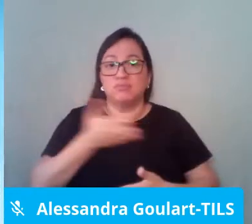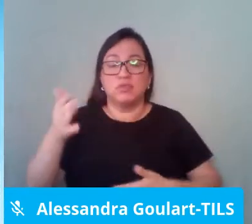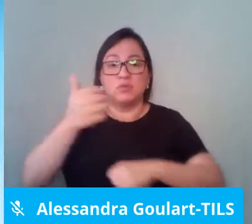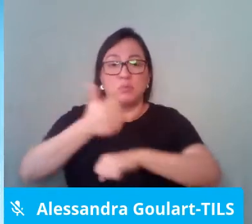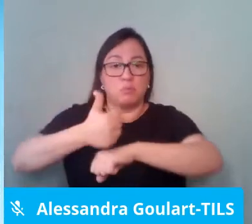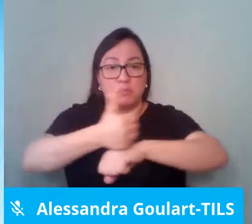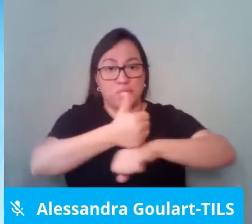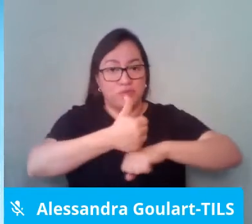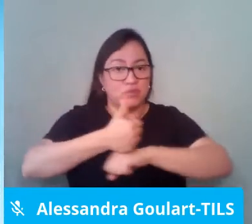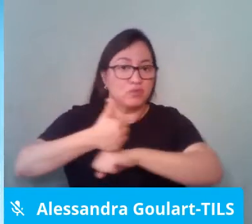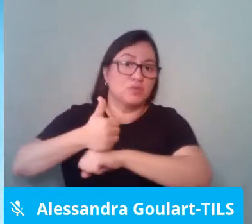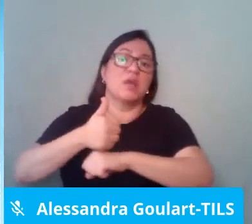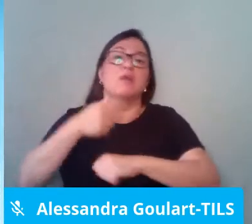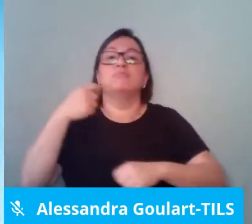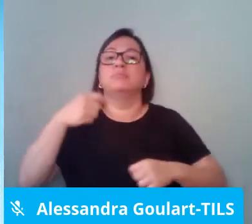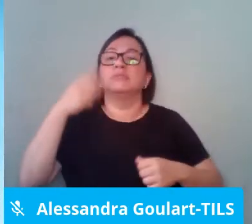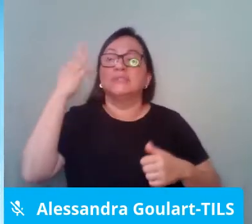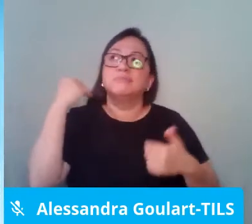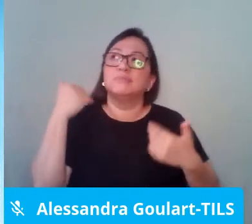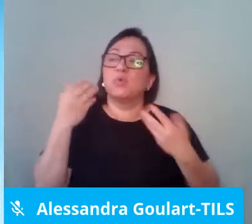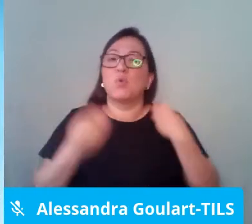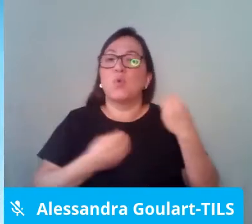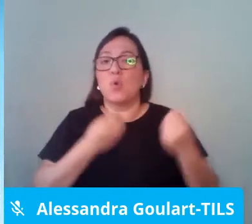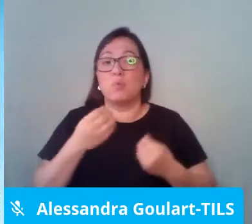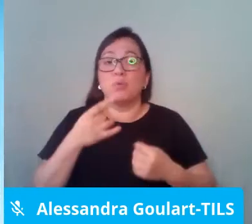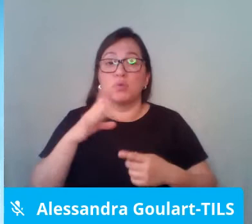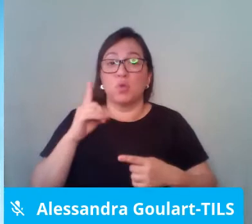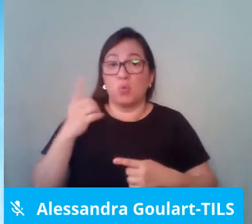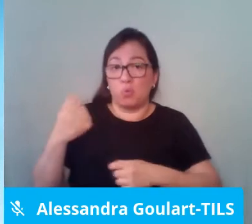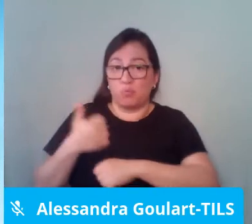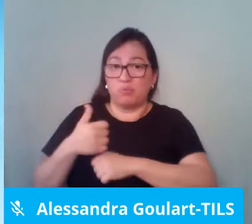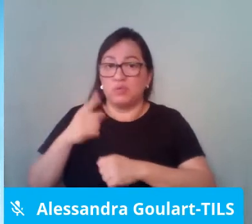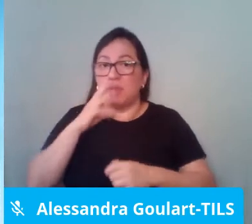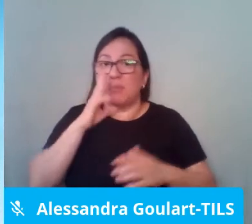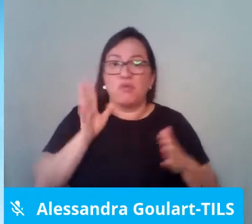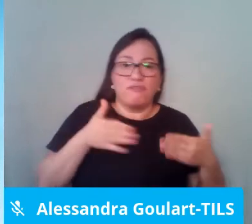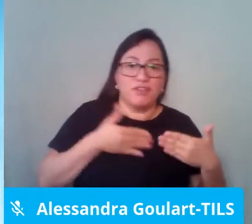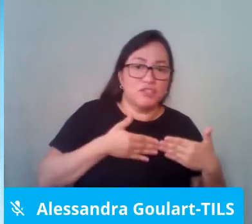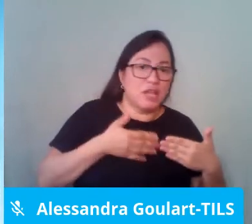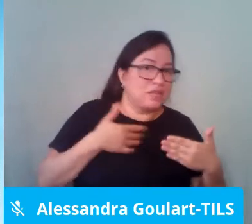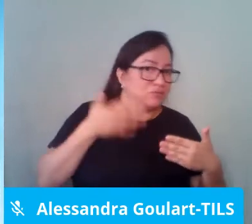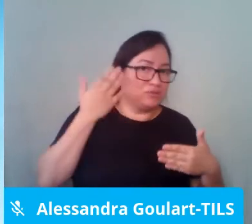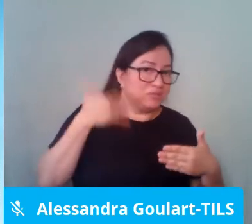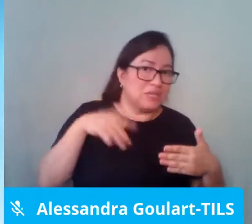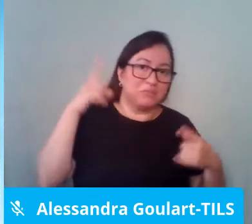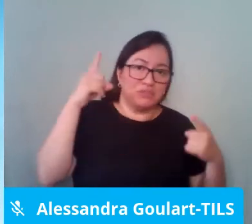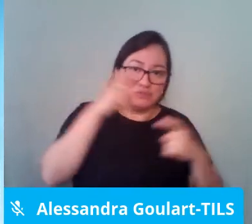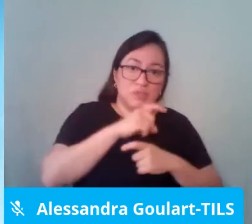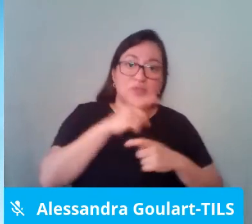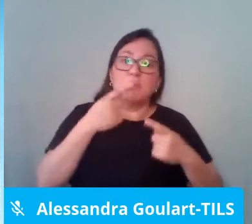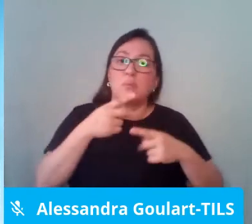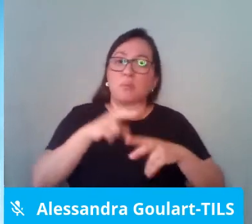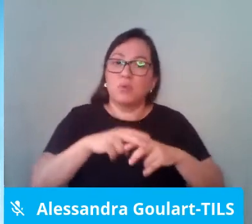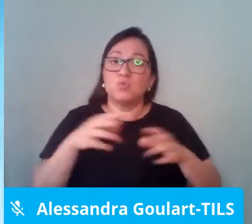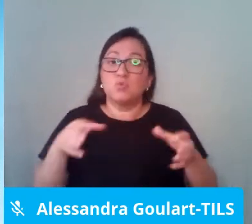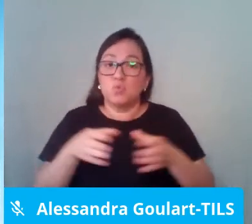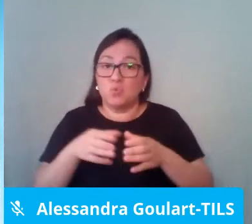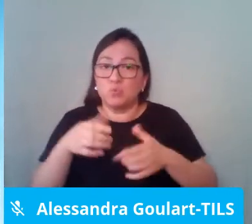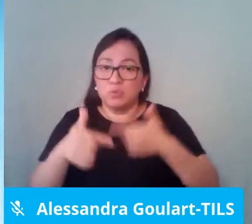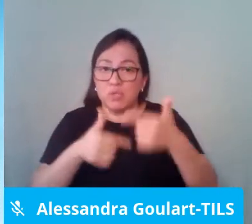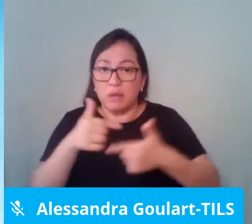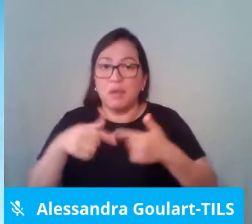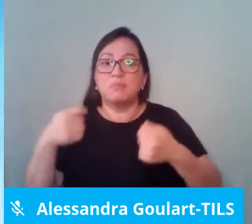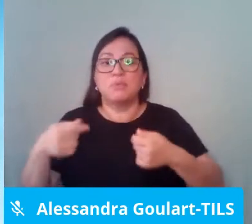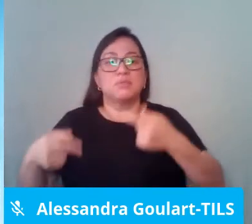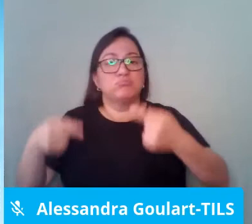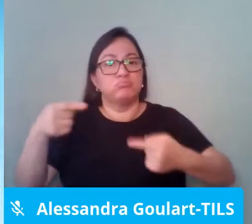muito maior do que o profissional que está dentro da unidade. Então, trazer isso para a discussão com a equipe das vulnerabilidades, das questões de violência. Eu acho